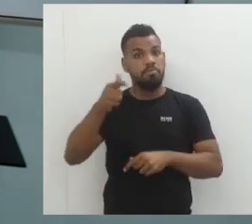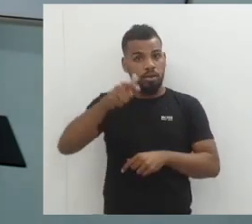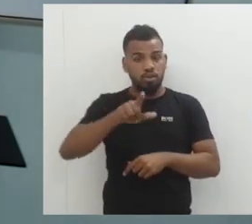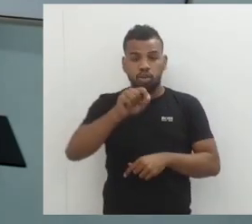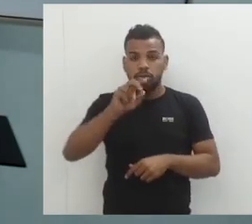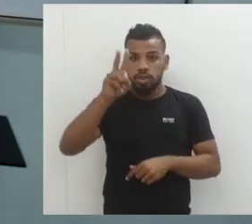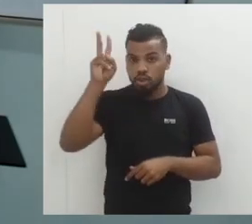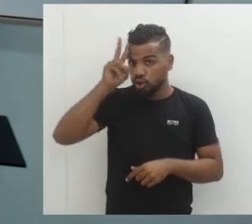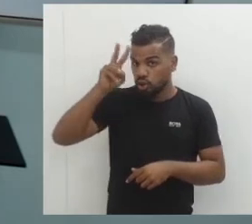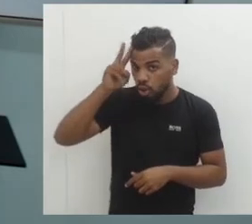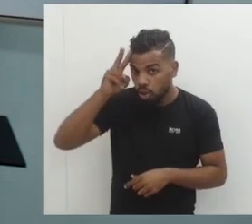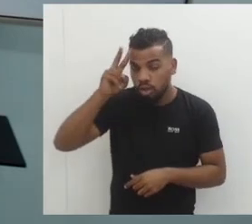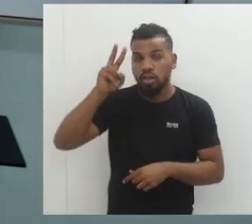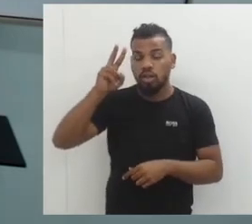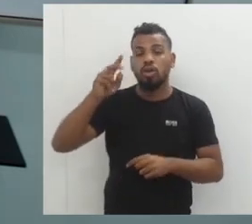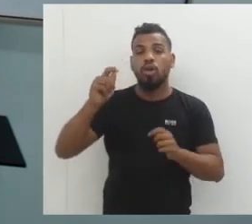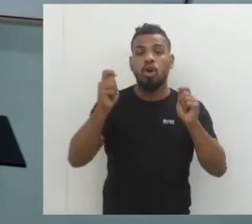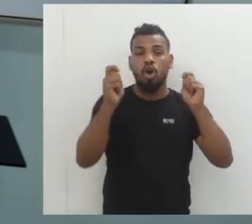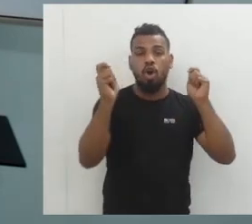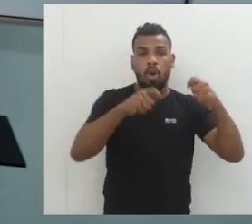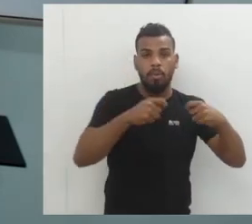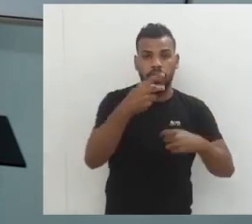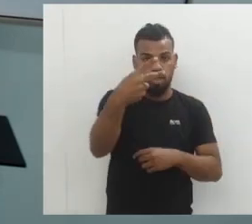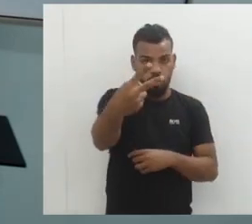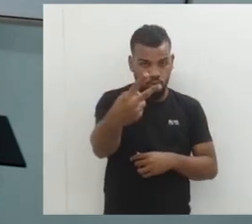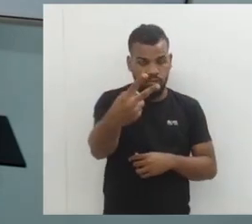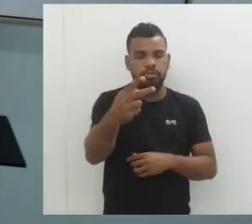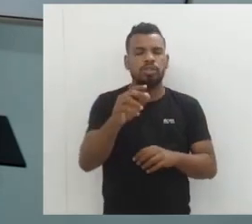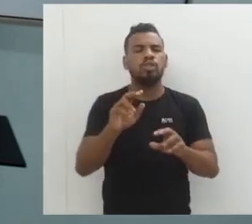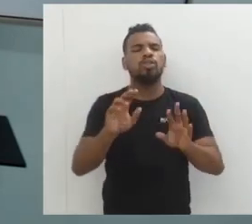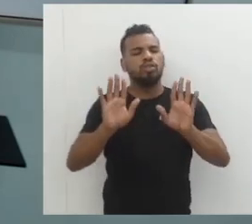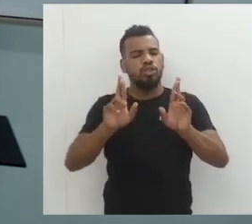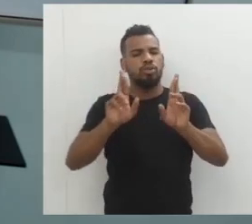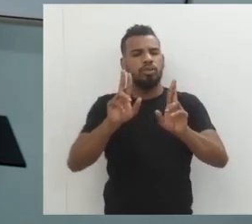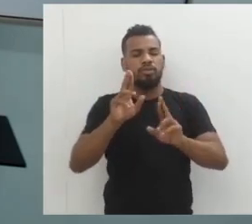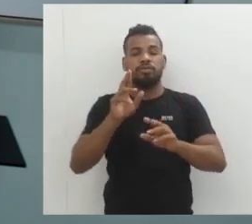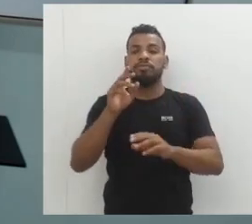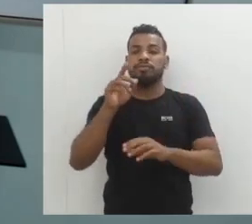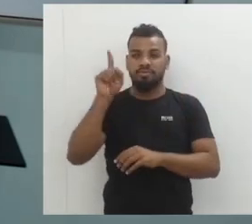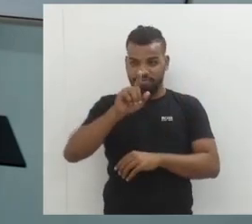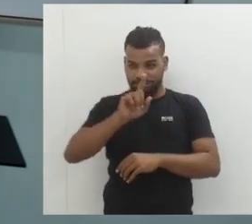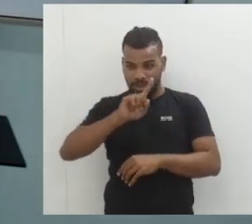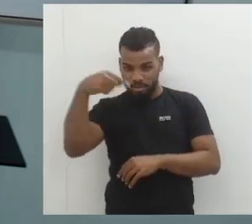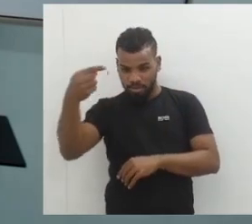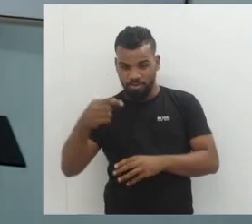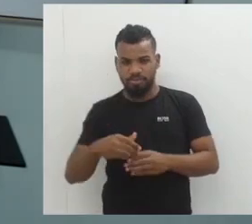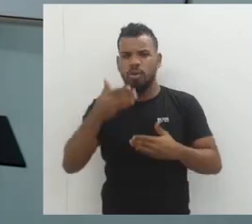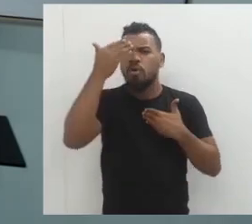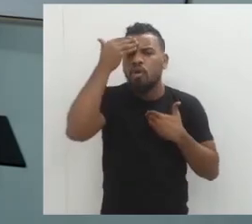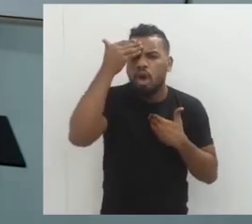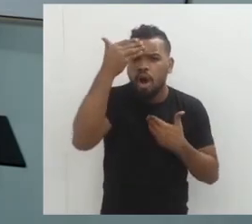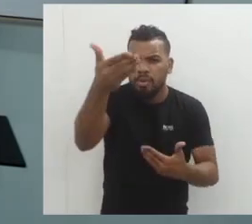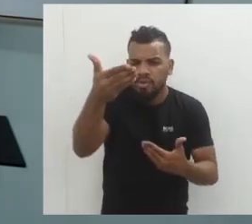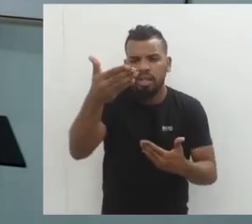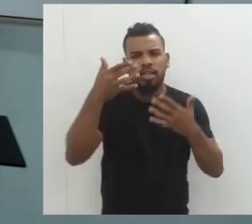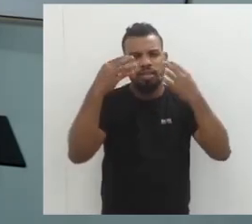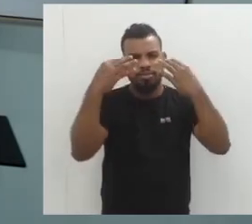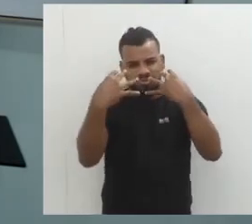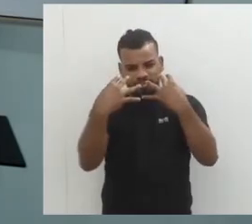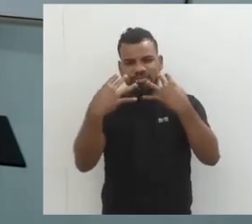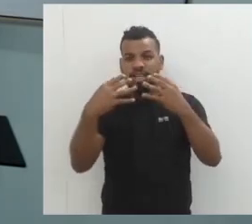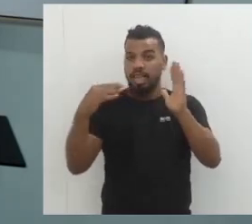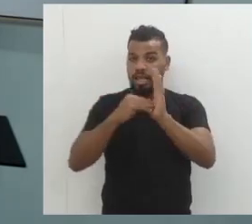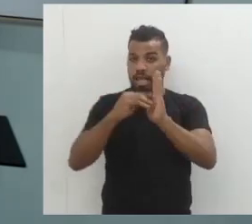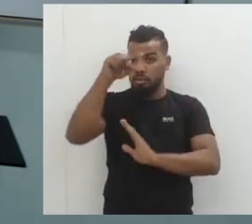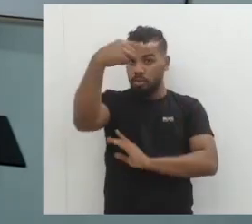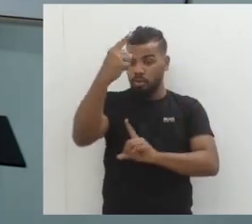sobre a história na competência 2. Espero vocês lá. Obrigada pela atenção e